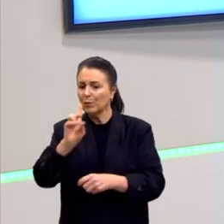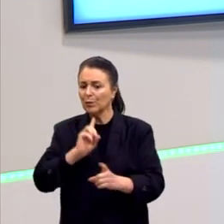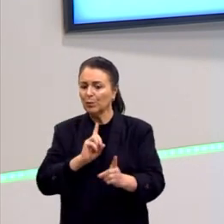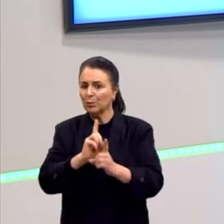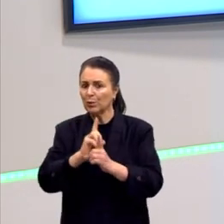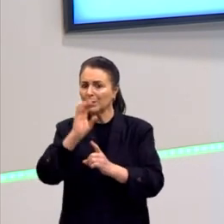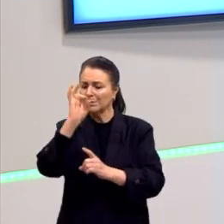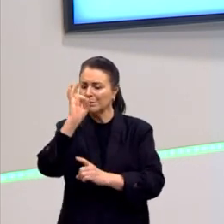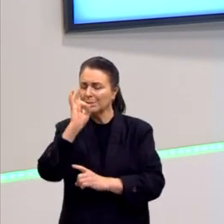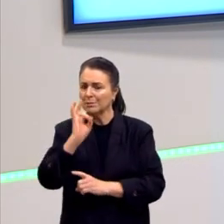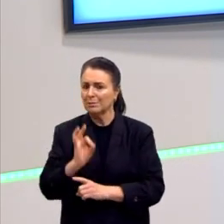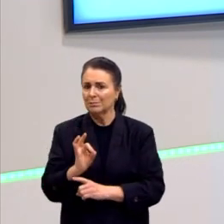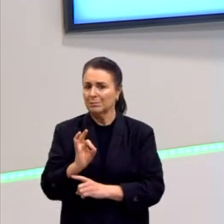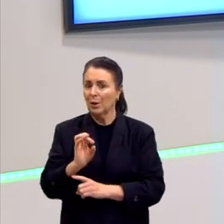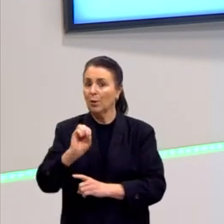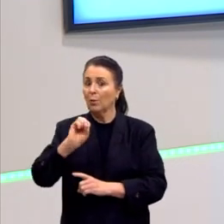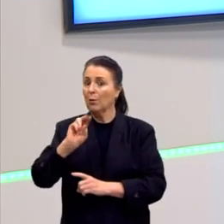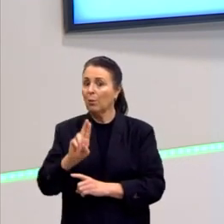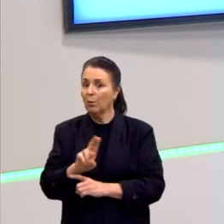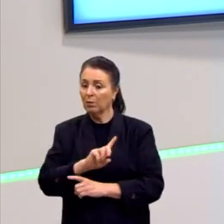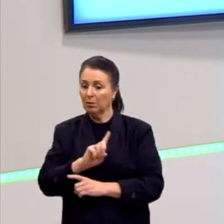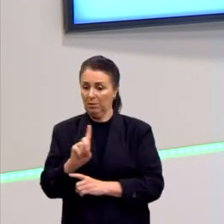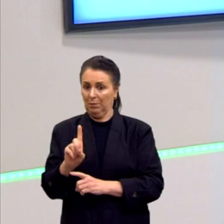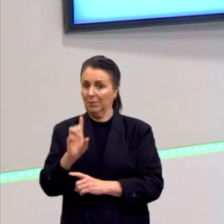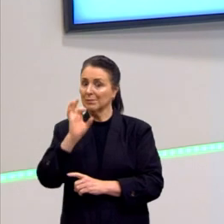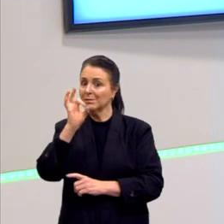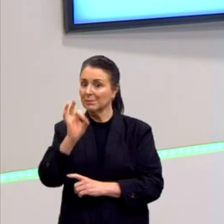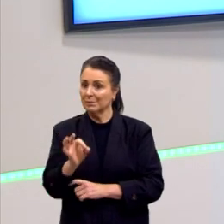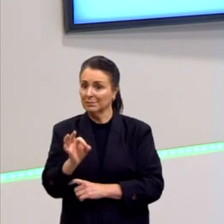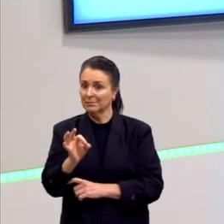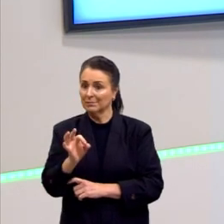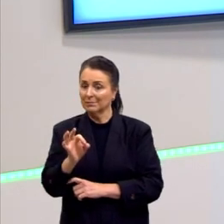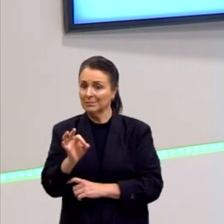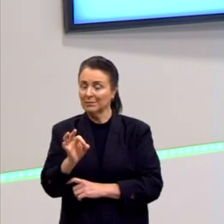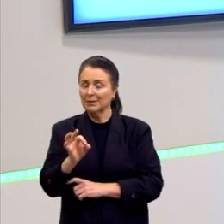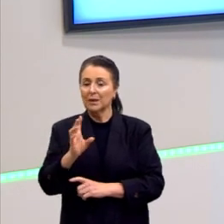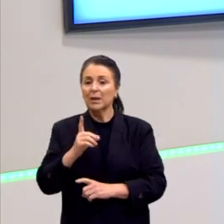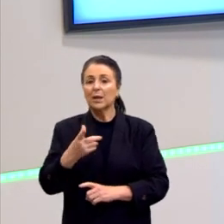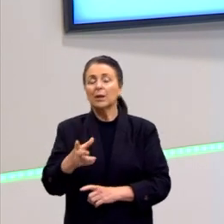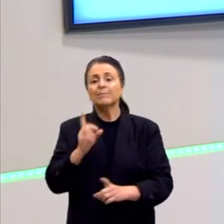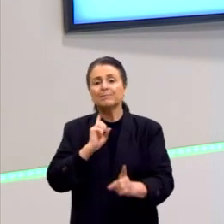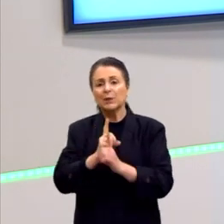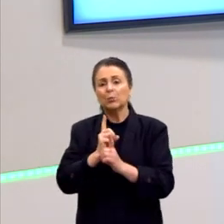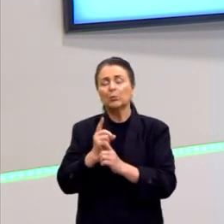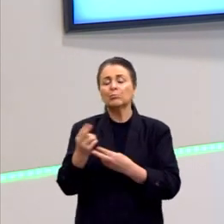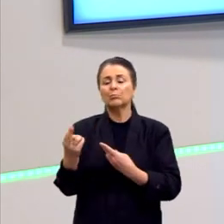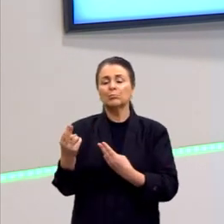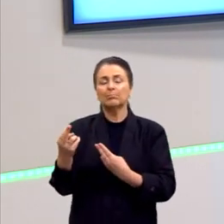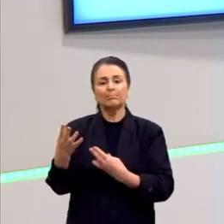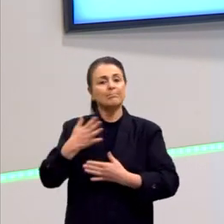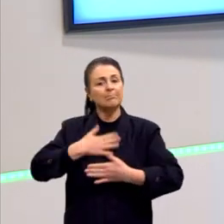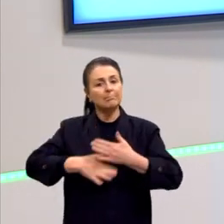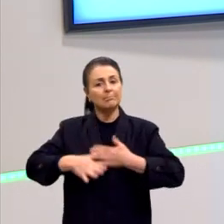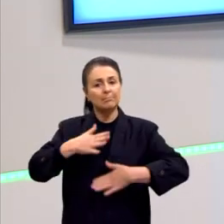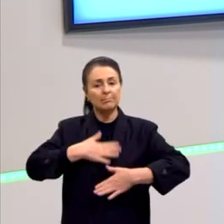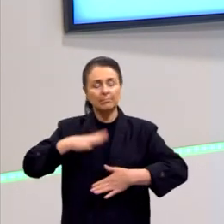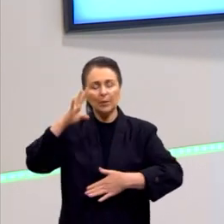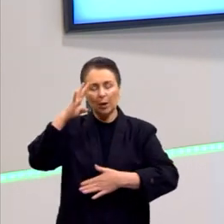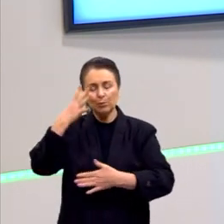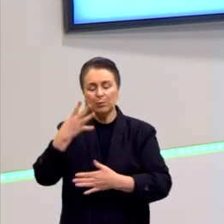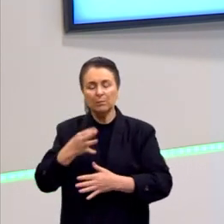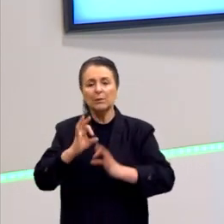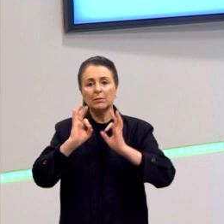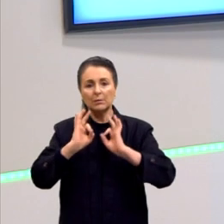chegamos Está correto ou se não está correto chegando numa igualdade pode ficar tranquilo tu resolveu